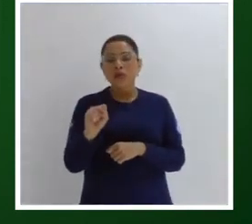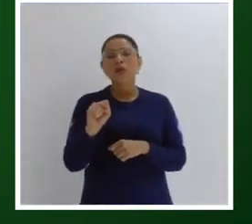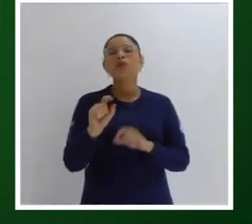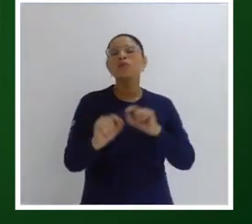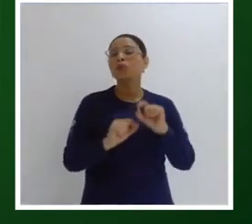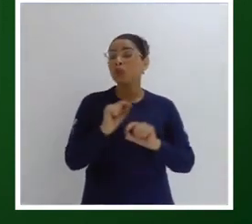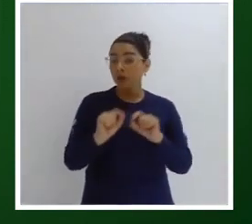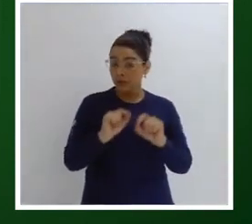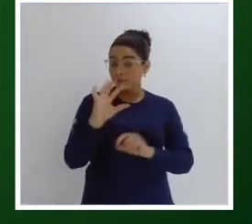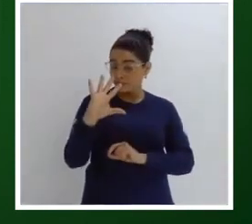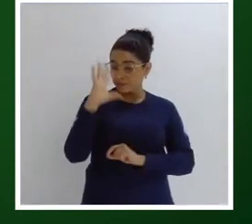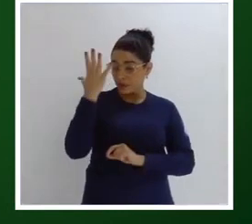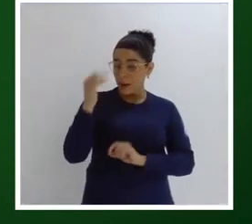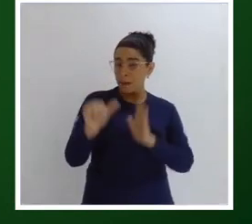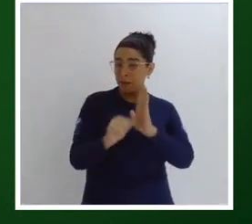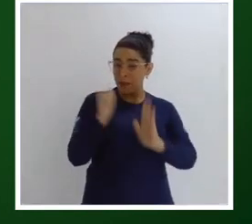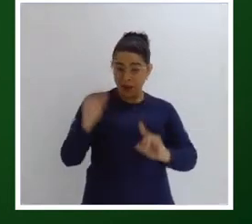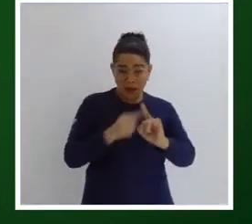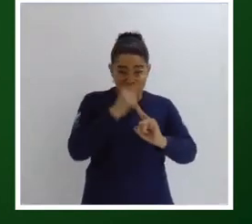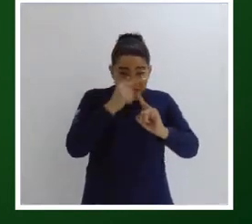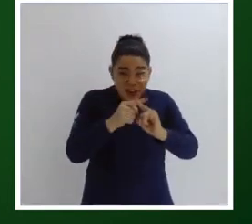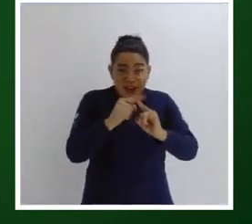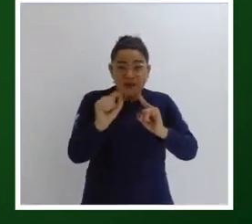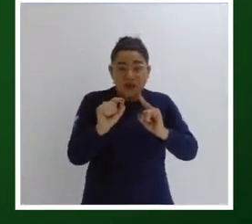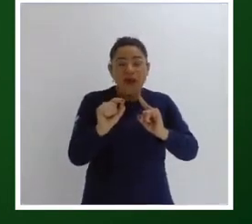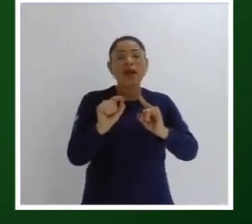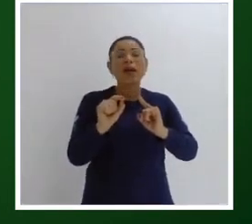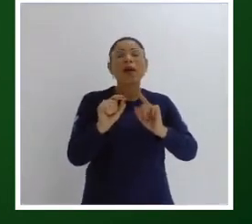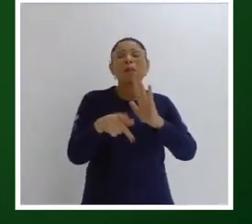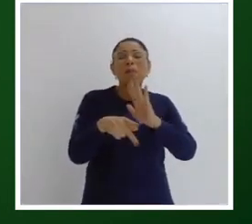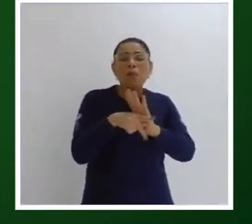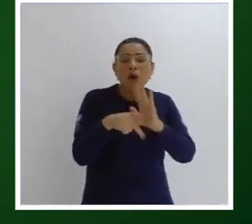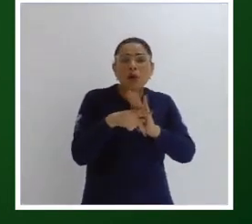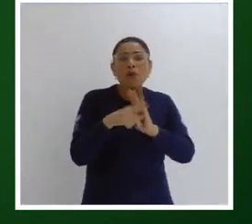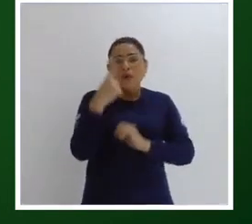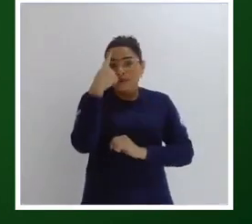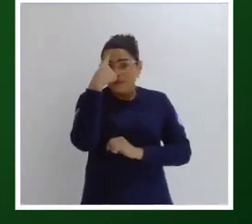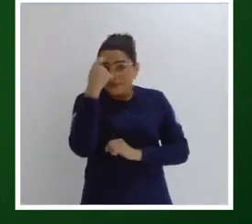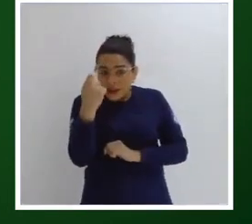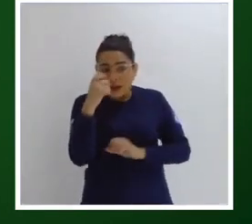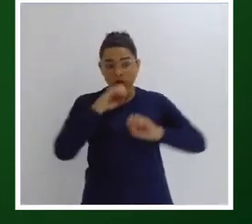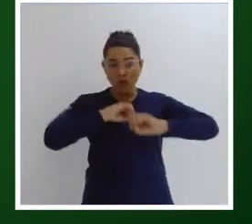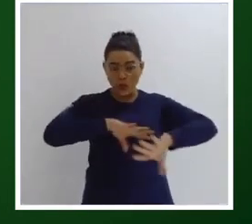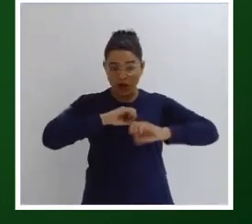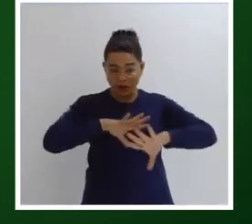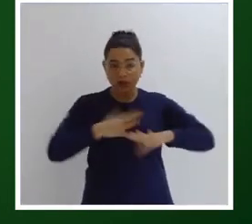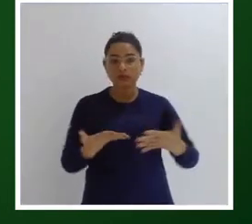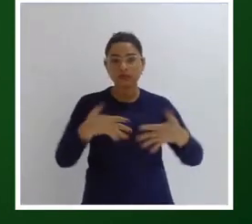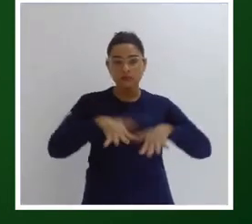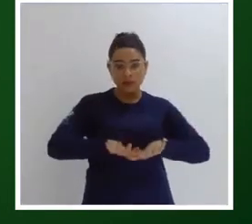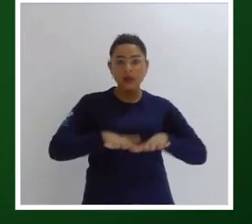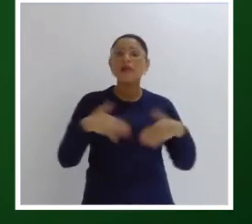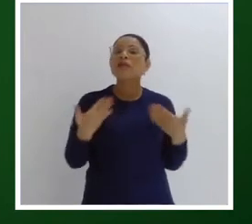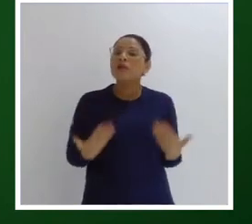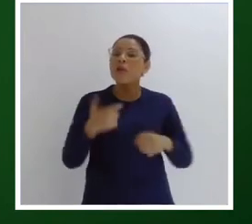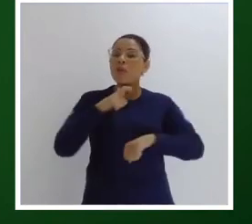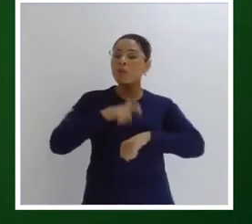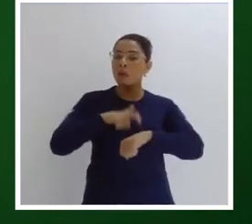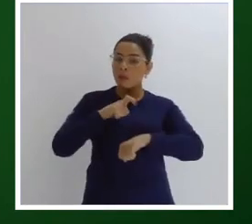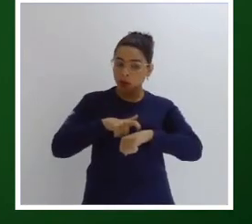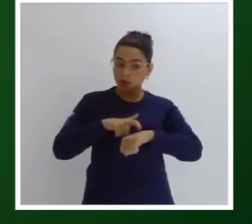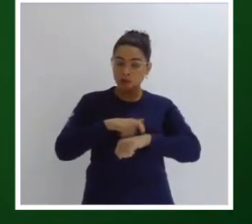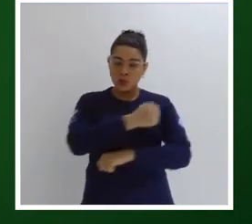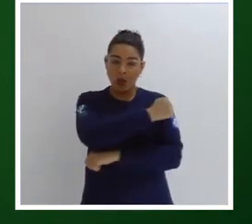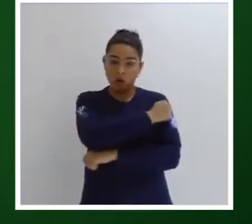ela trouxe pela primeira vez essa concepção de educação inclusiva então é a hora que o aluno volta